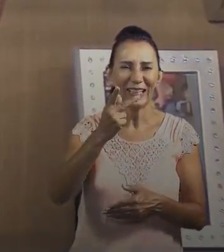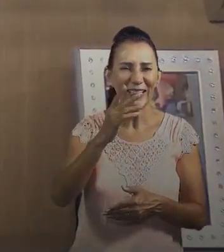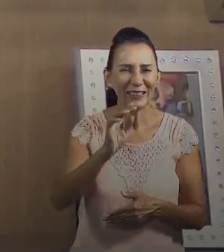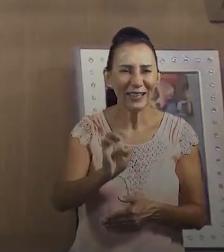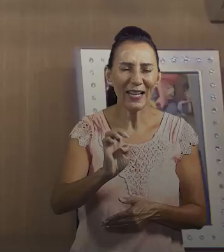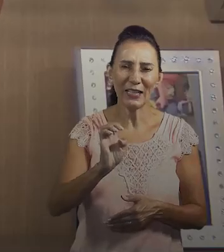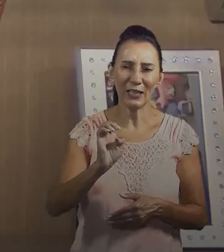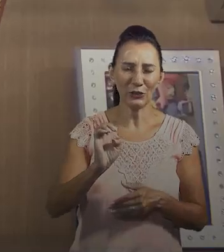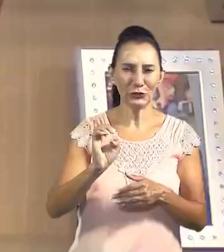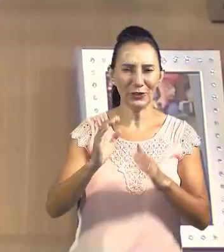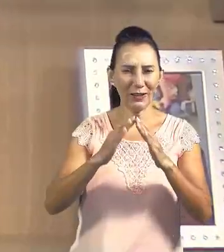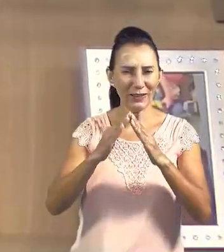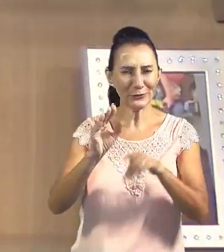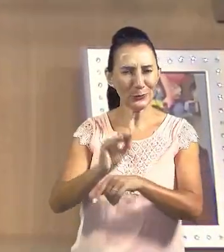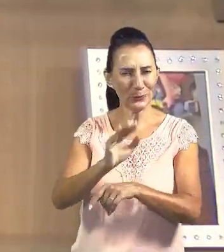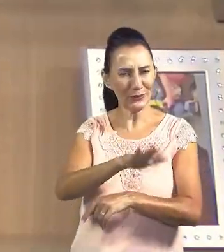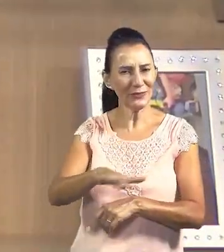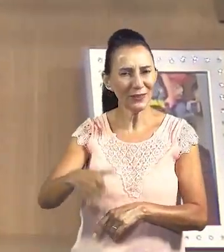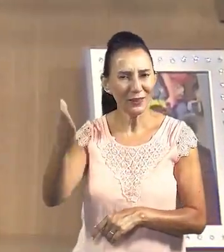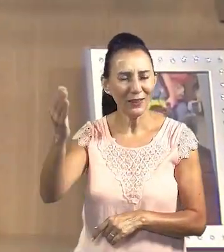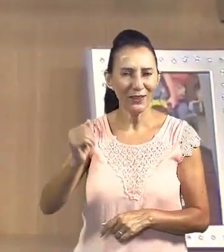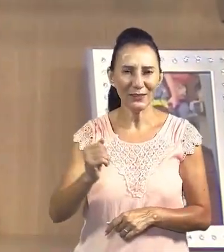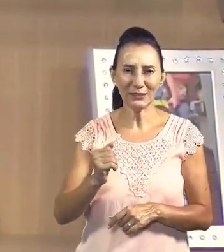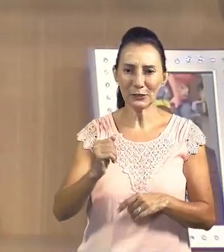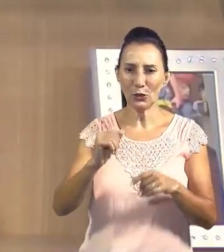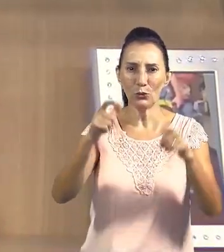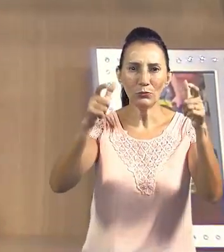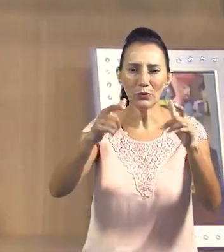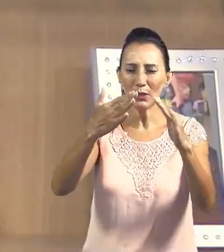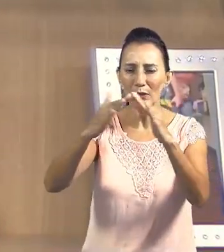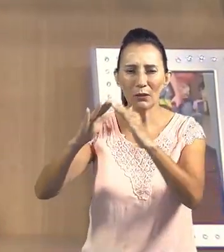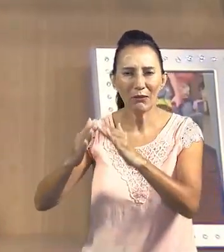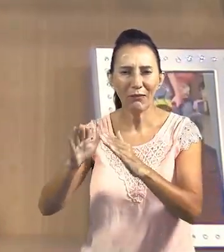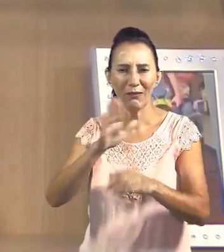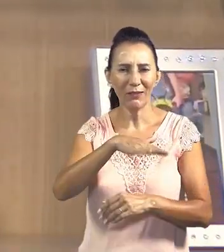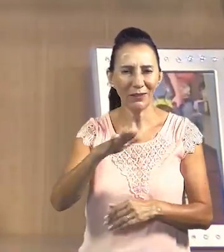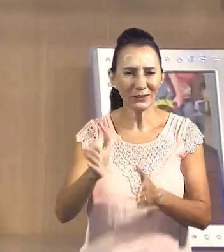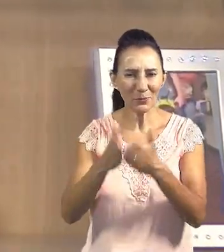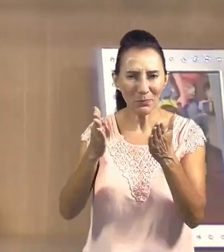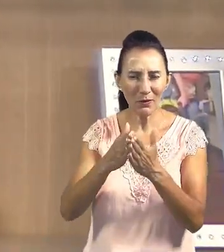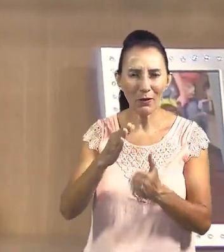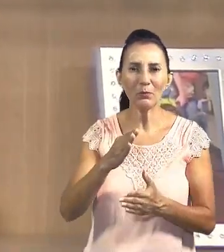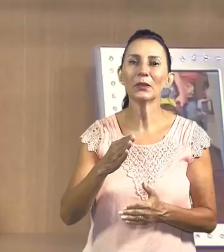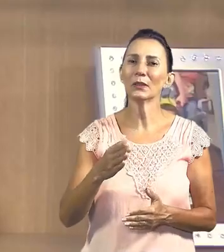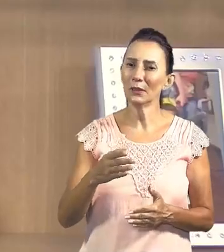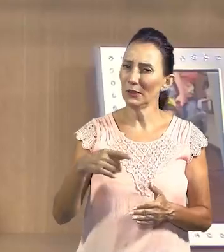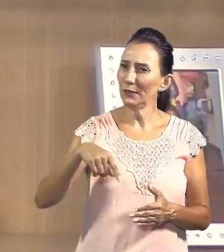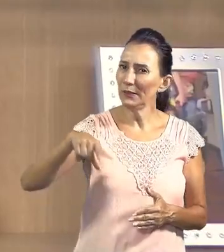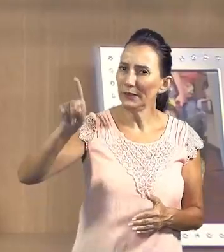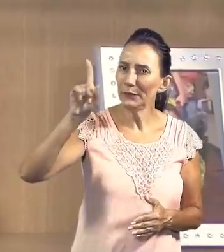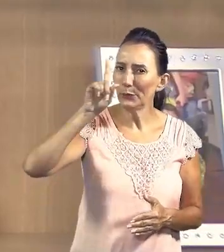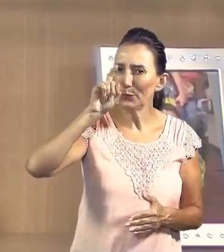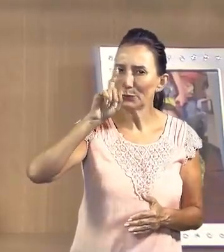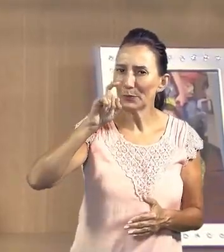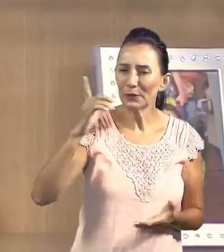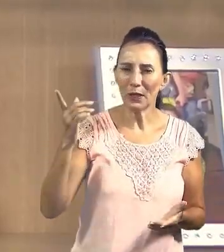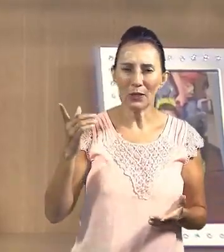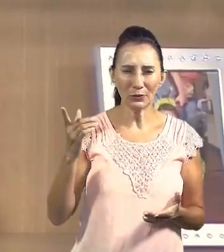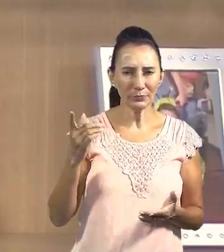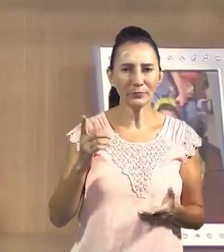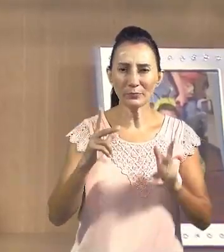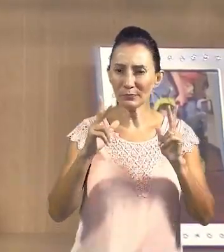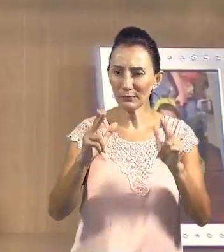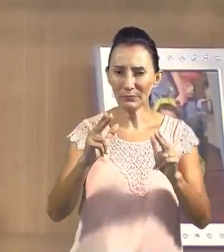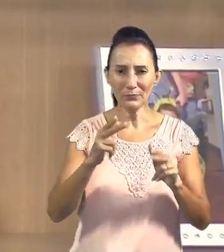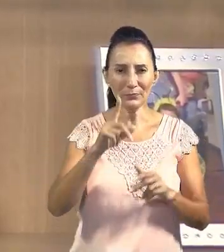lugar, numa comunidade carente, numa favela, onde tem crianças pobres, ir num hospital,